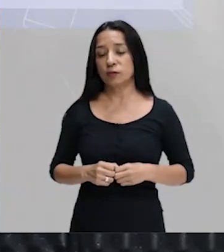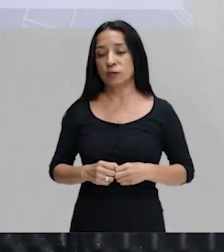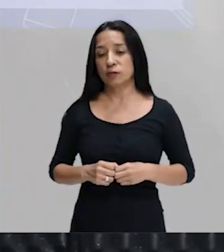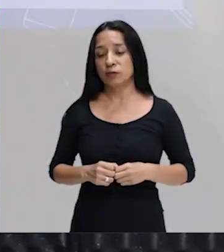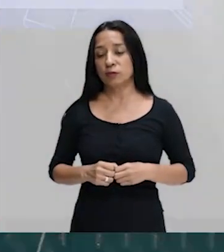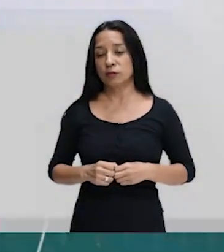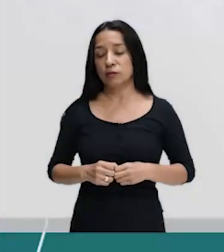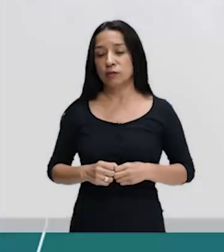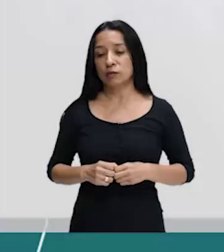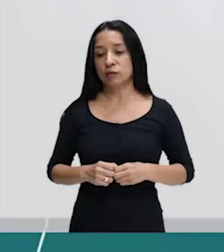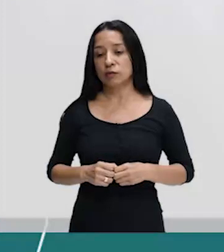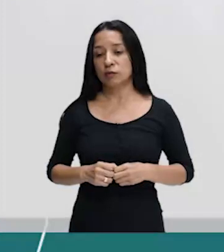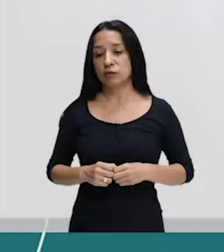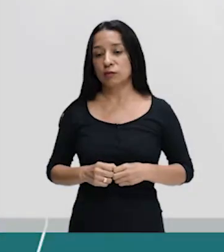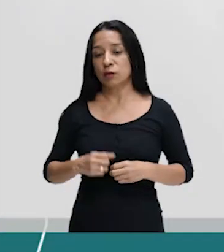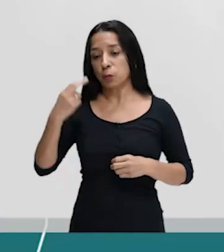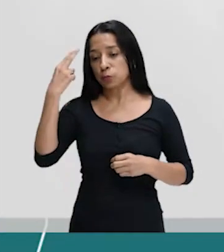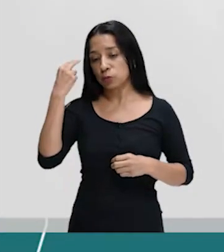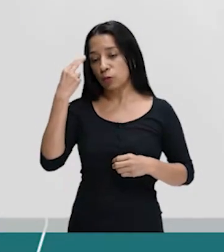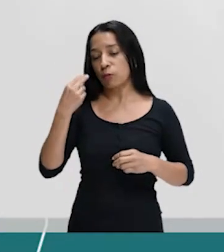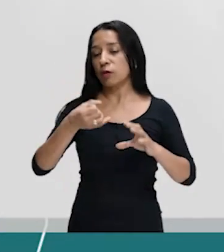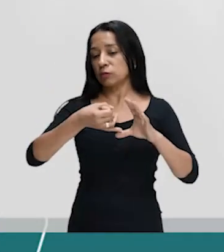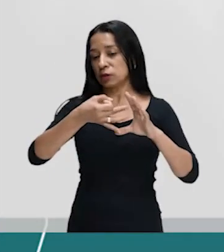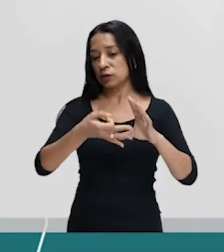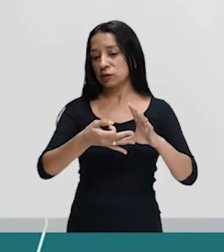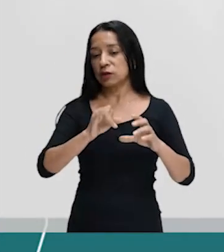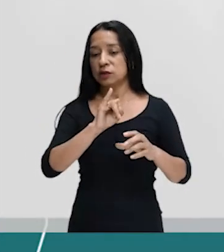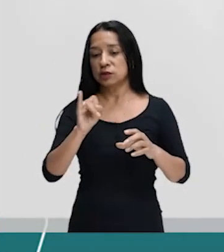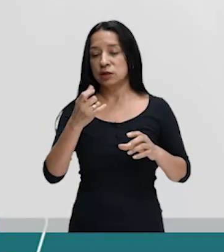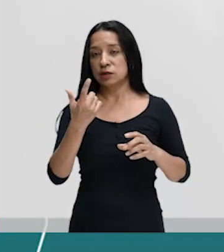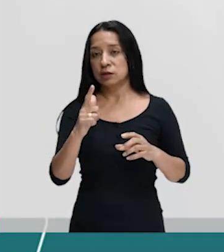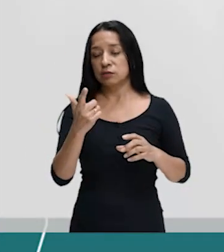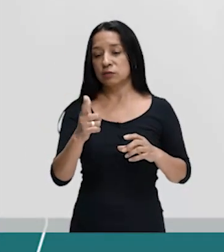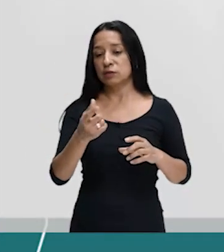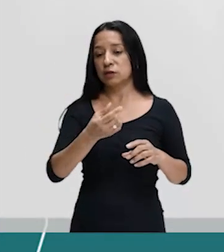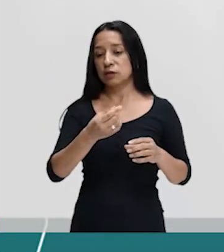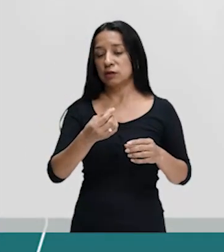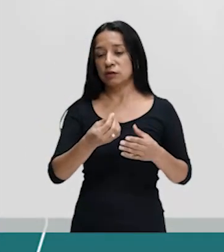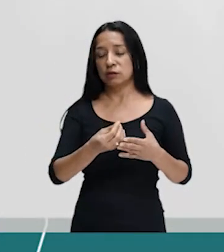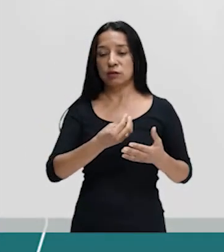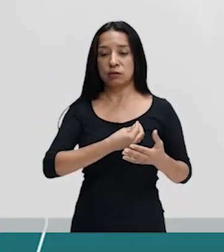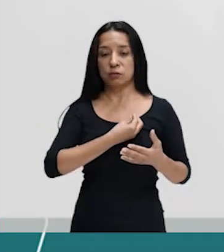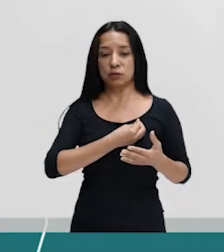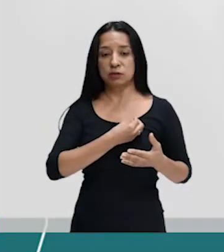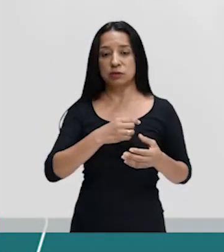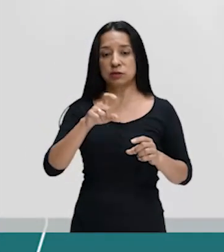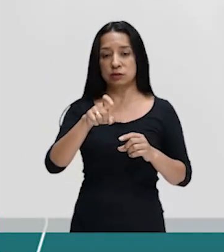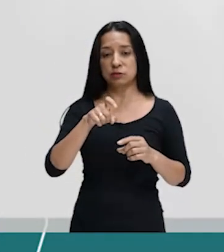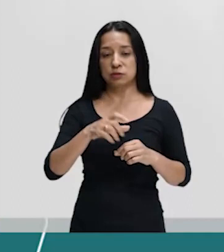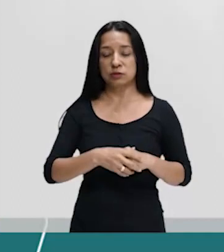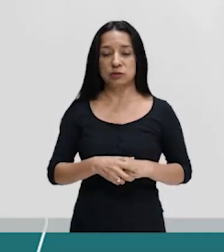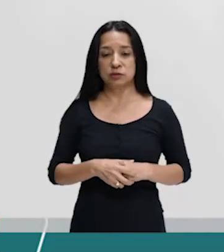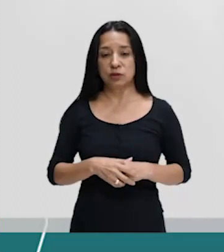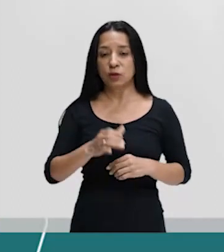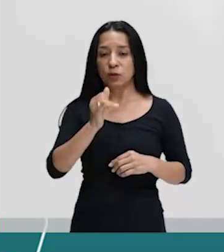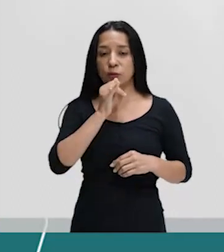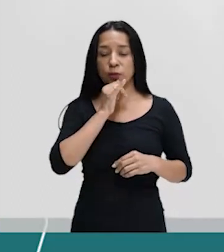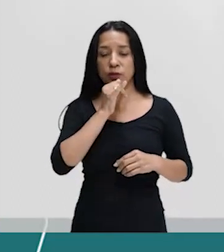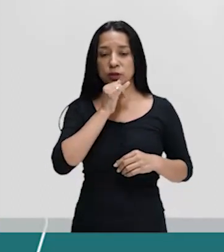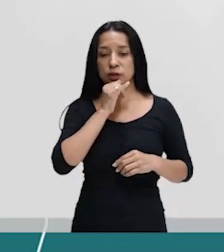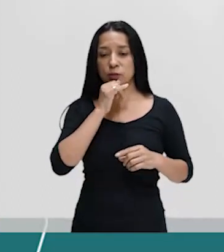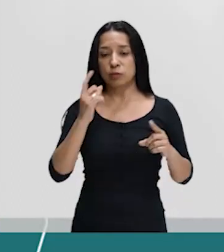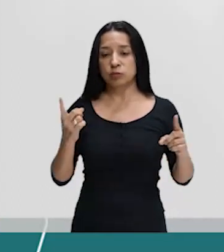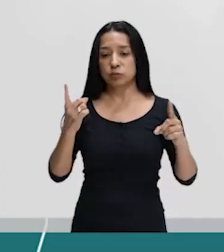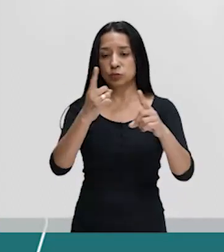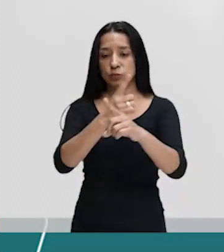característica, se ele não tiver a presença do X com o alelo recessivo. Tá, pessoal? Vou dar um exemplo aqui de um cruzamento